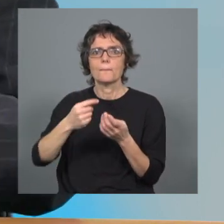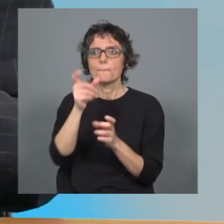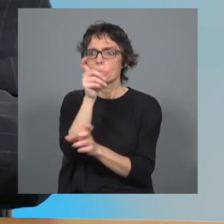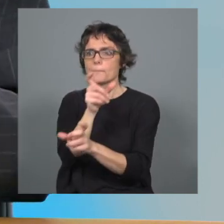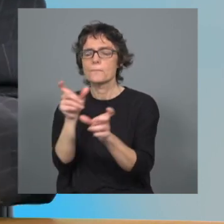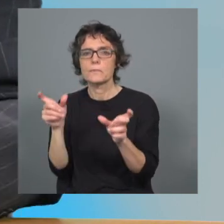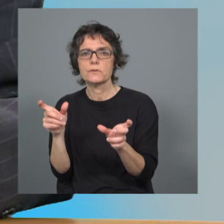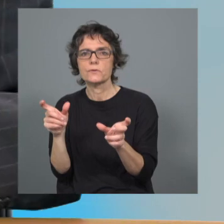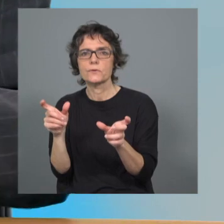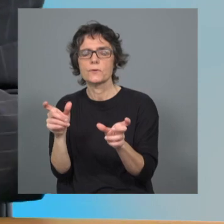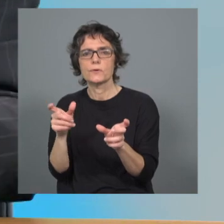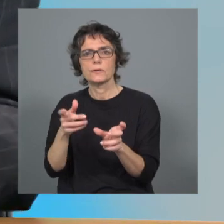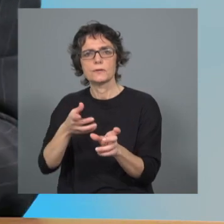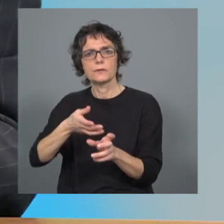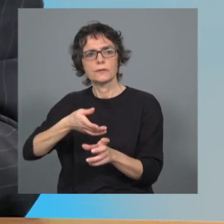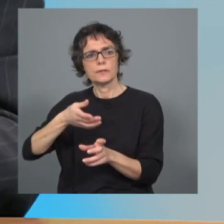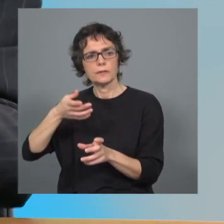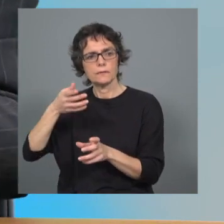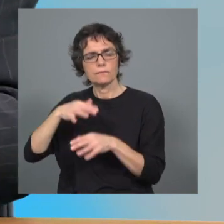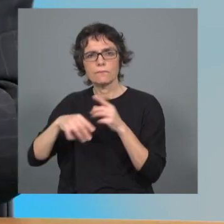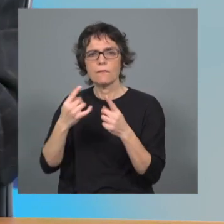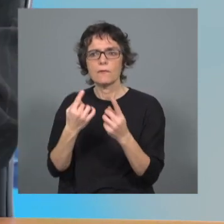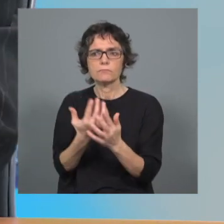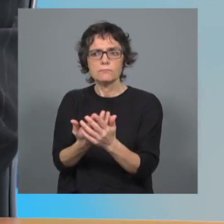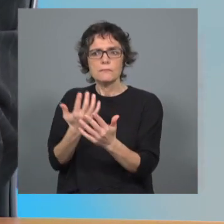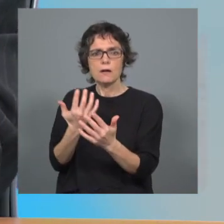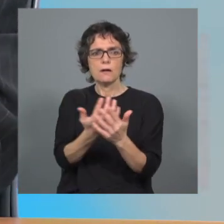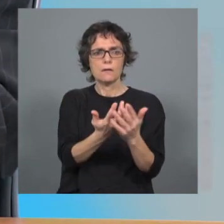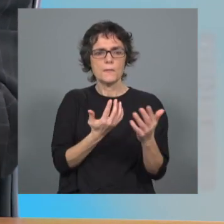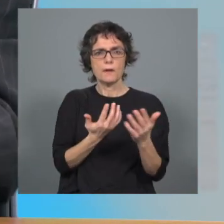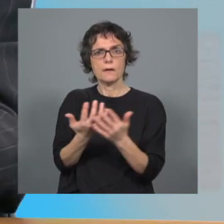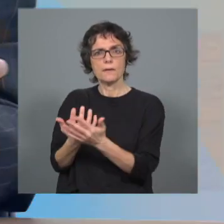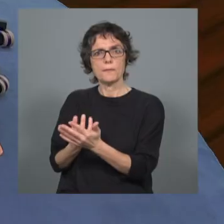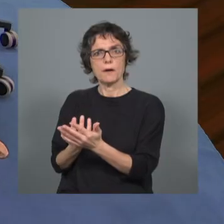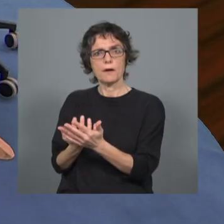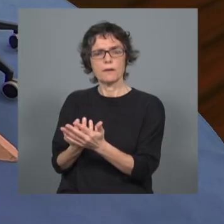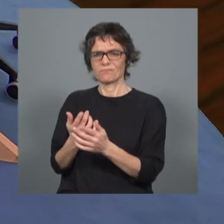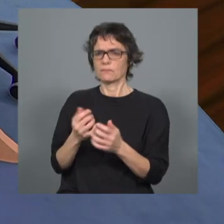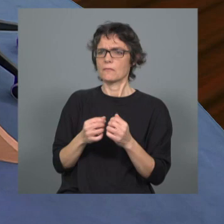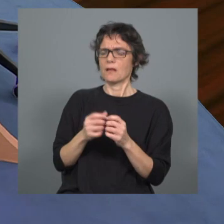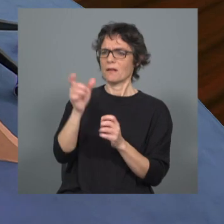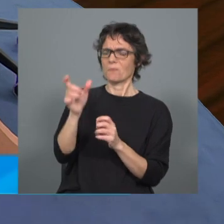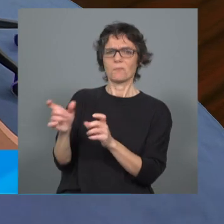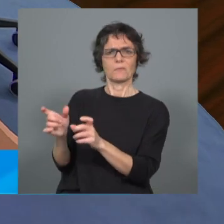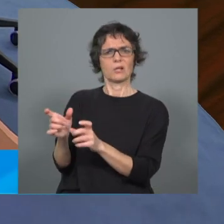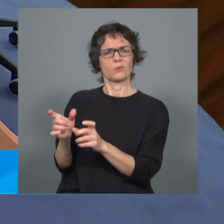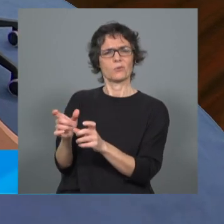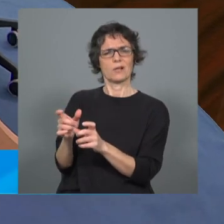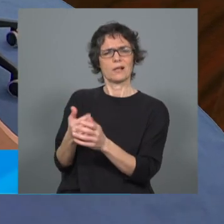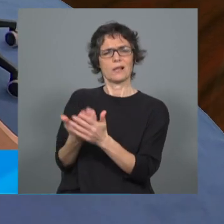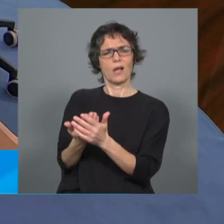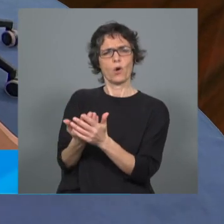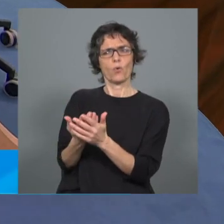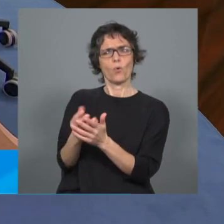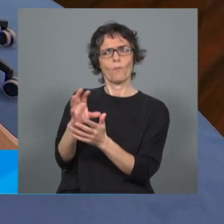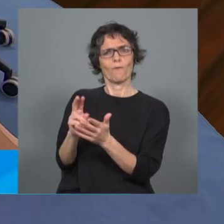que intervêm nos seus diversos movimentos, nas suas diversas ações. E o que é que mostram estas personagens? Dão realismo, de facto, ao acontecimento?